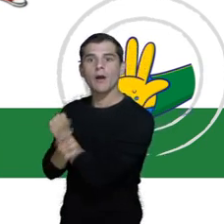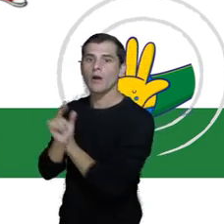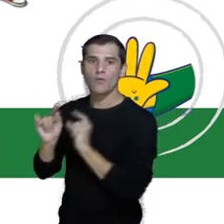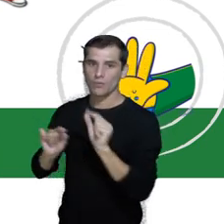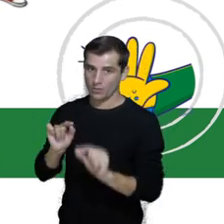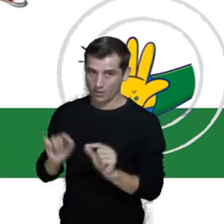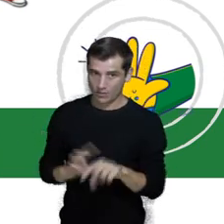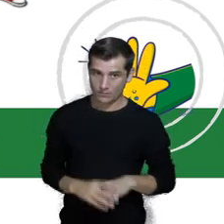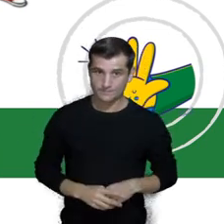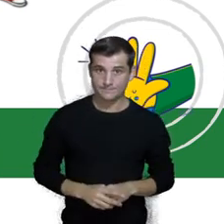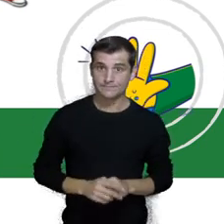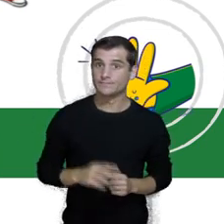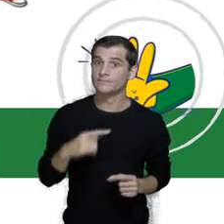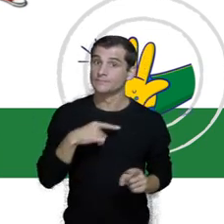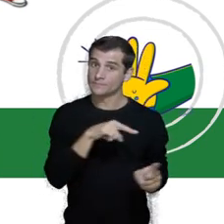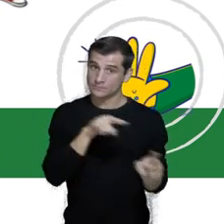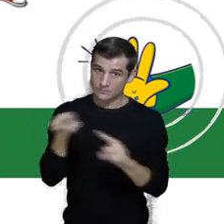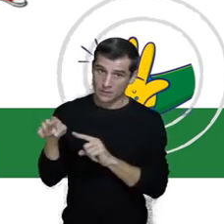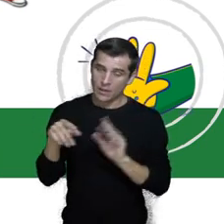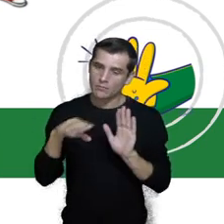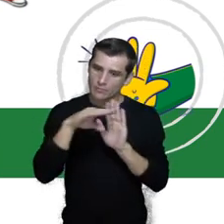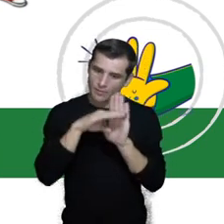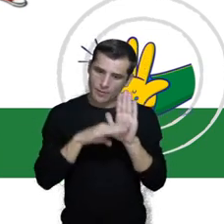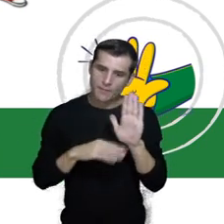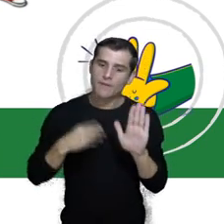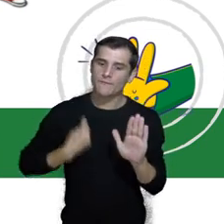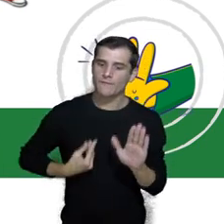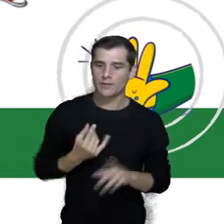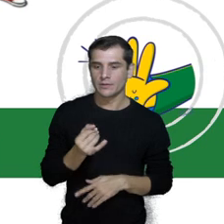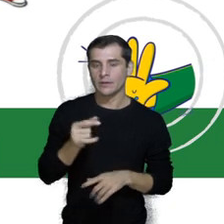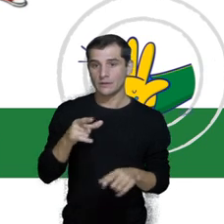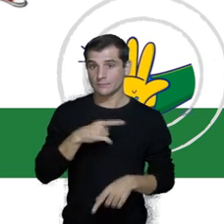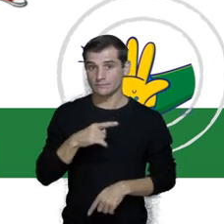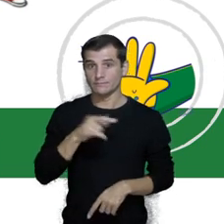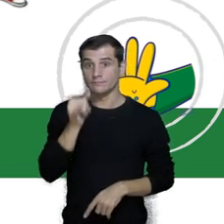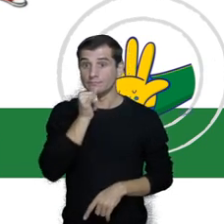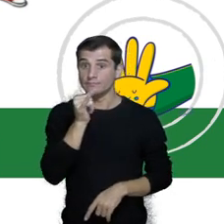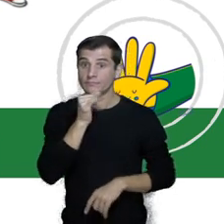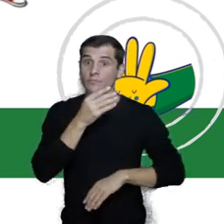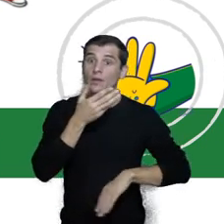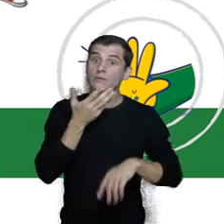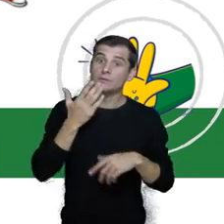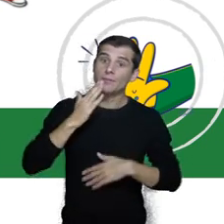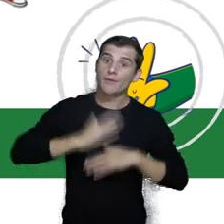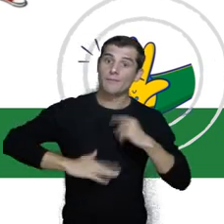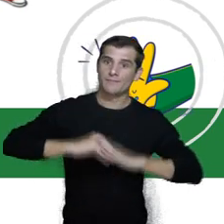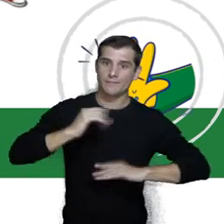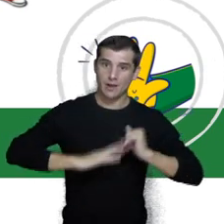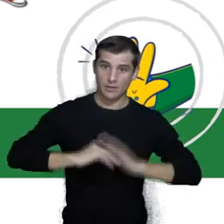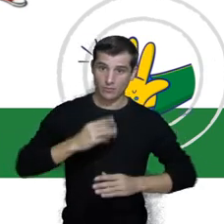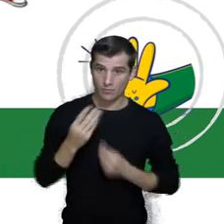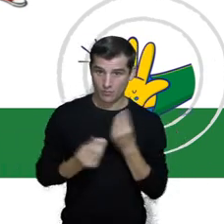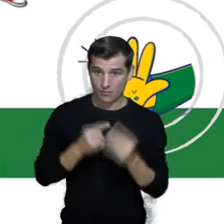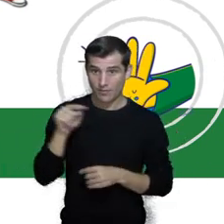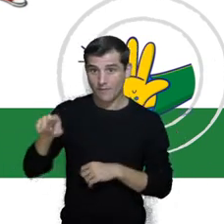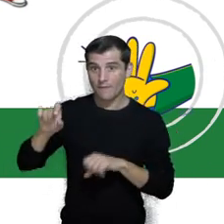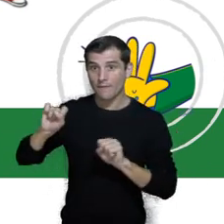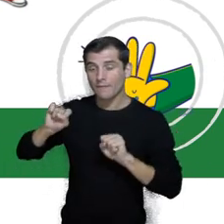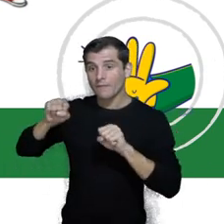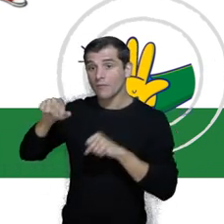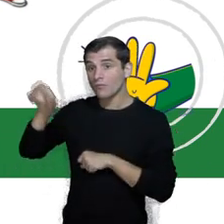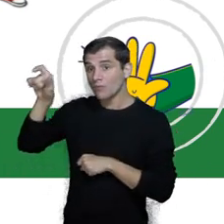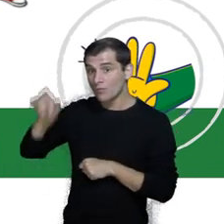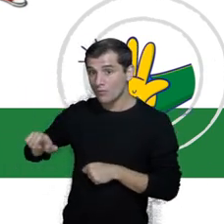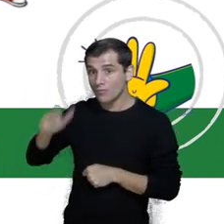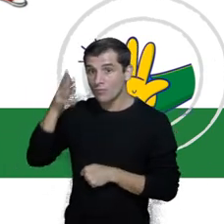doutrina com mais exemplos práticos né Eu me dediquei a estudar isso eh não só no mestrado aqui na